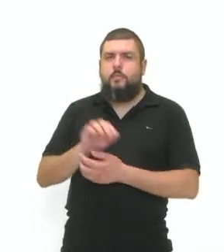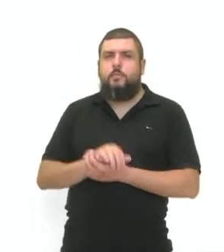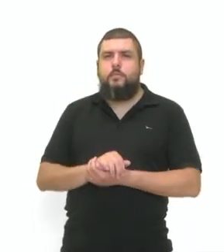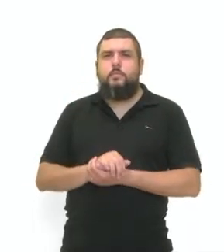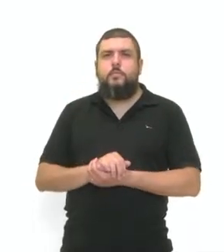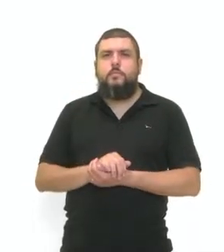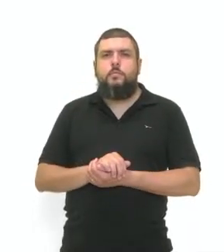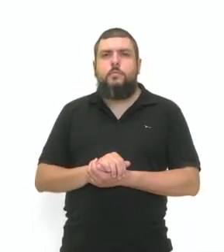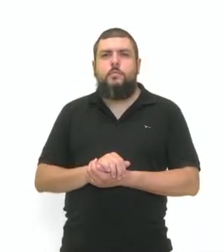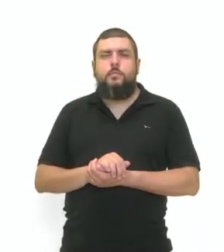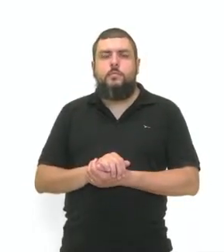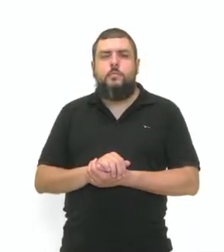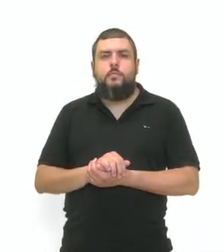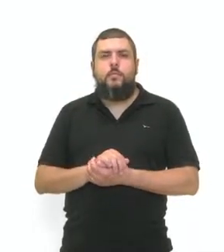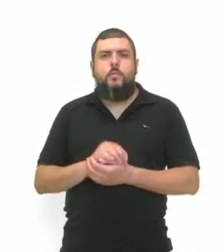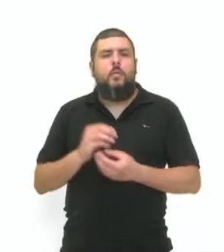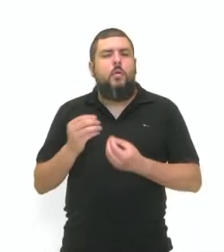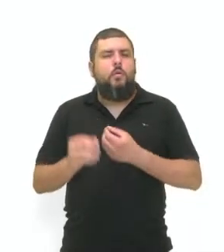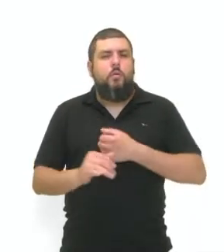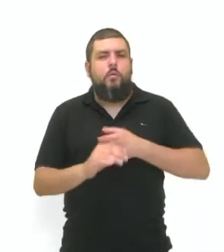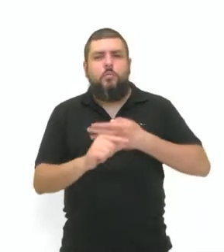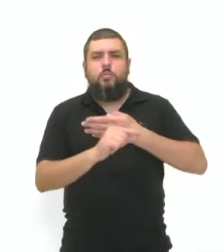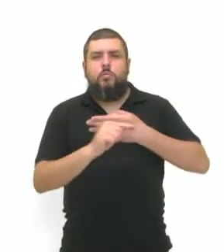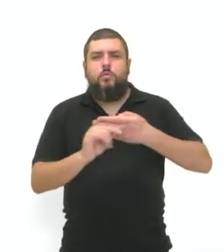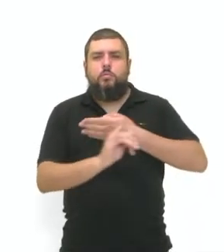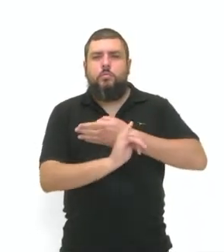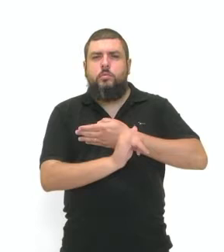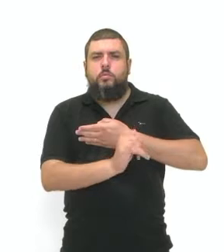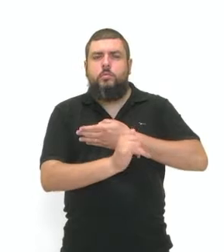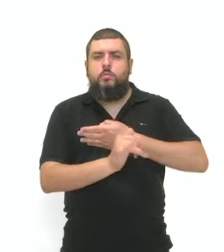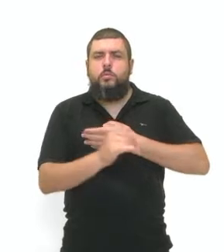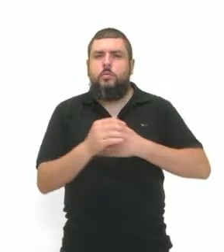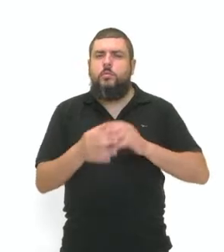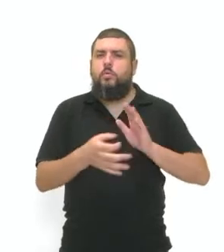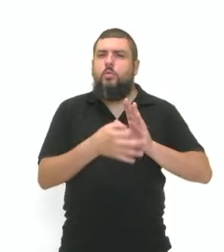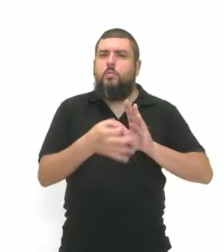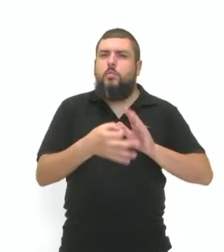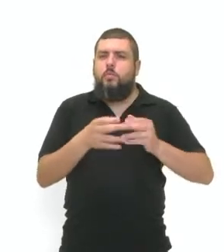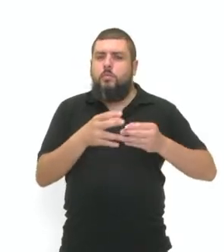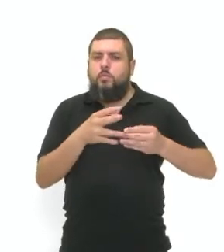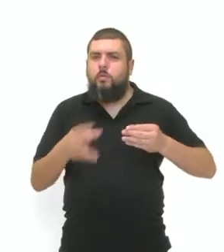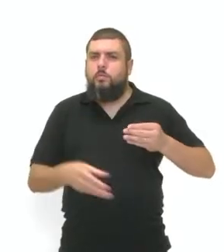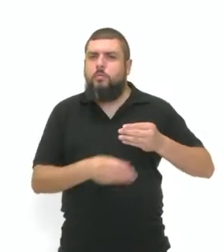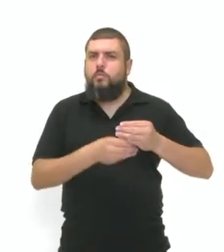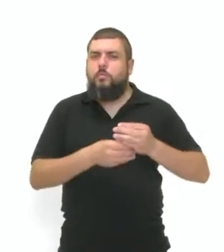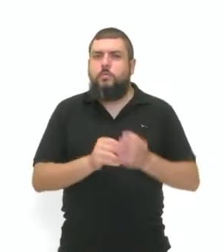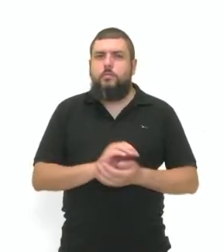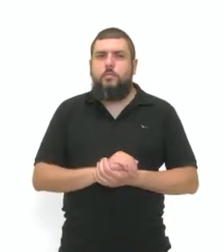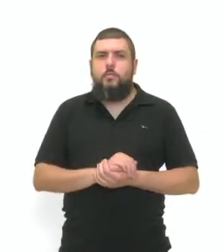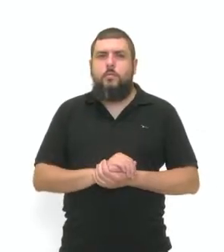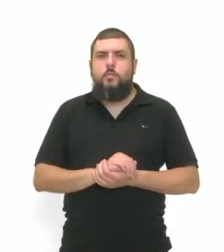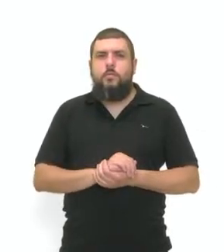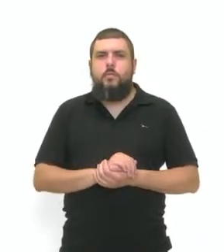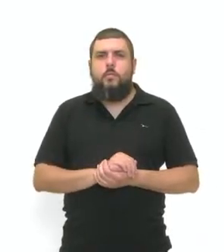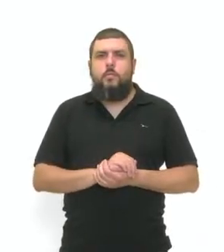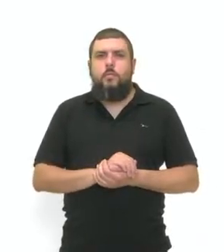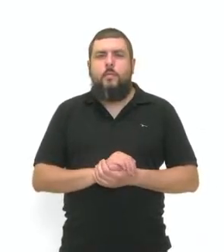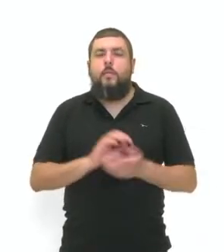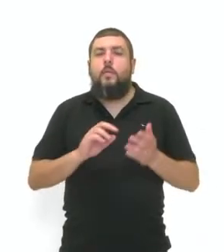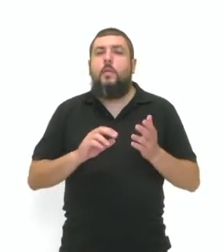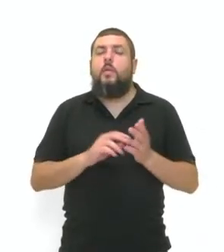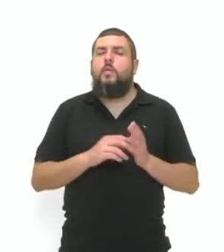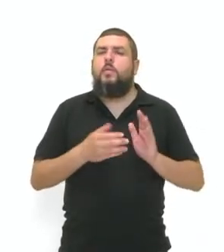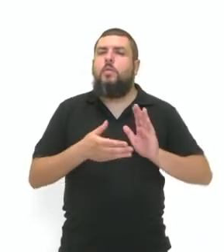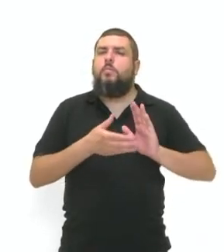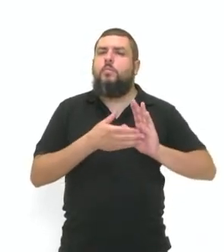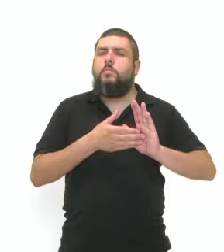que incorporemos ao nosso idioma a palavra sozinhez, ele sugere que nos apropriemos do neologismo sozinhez